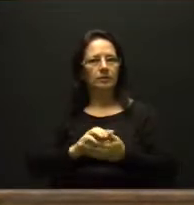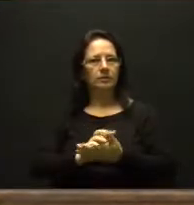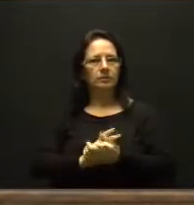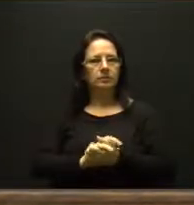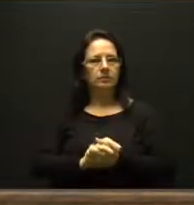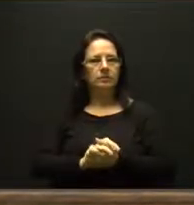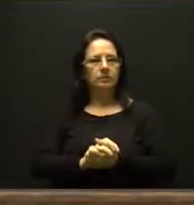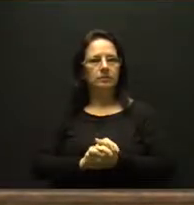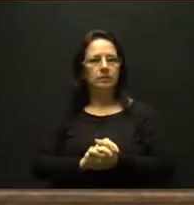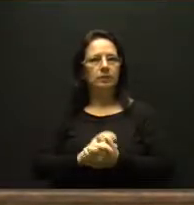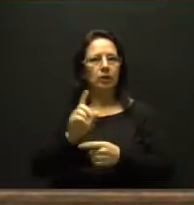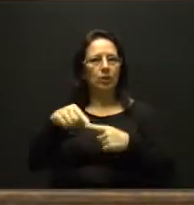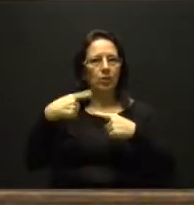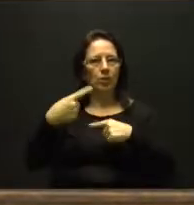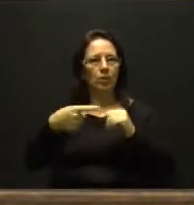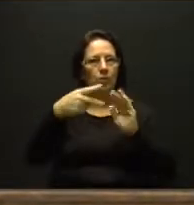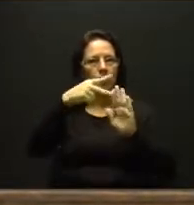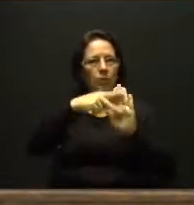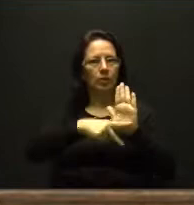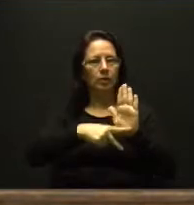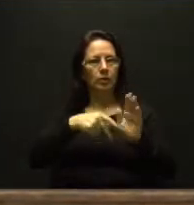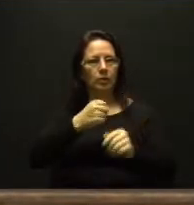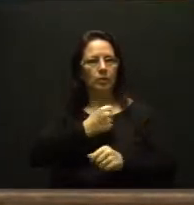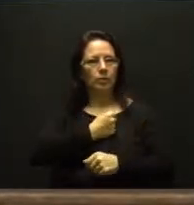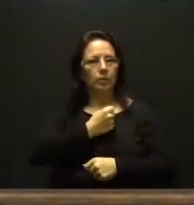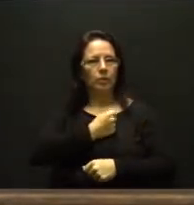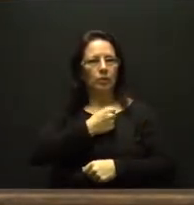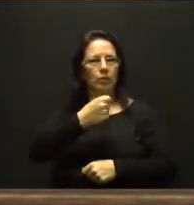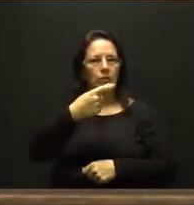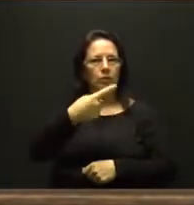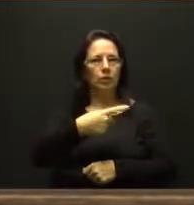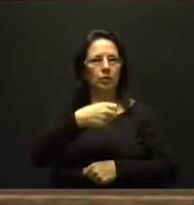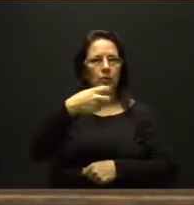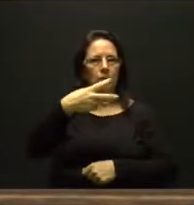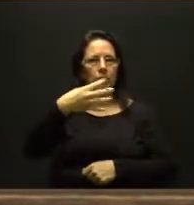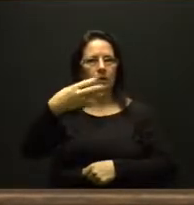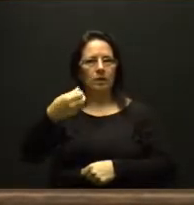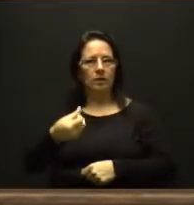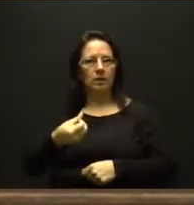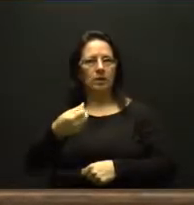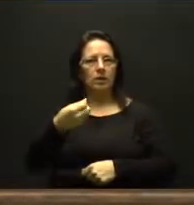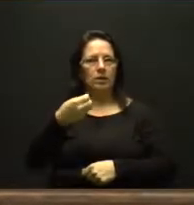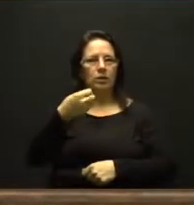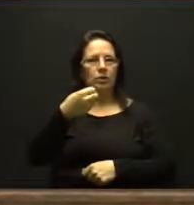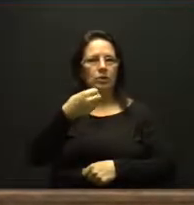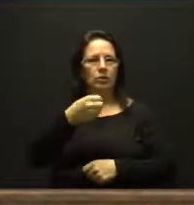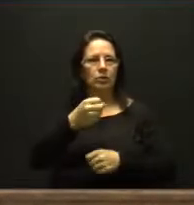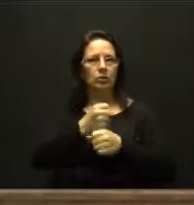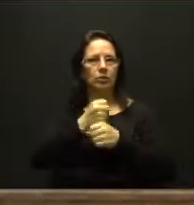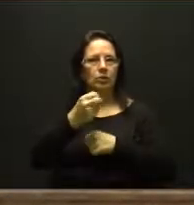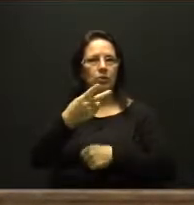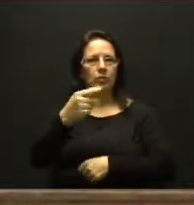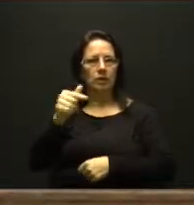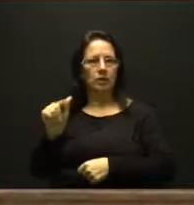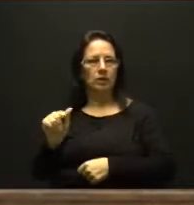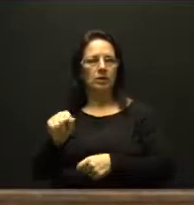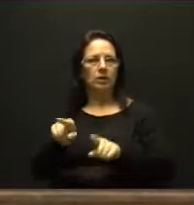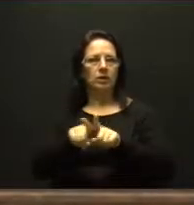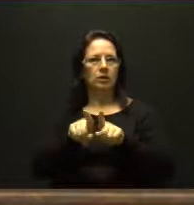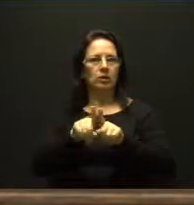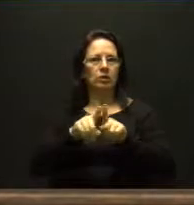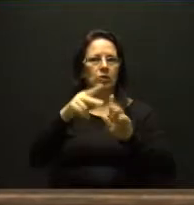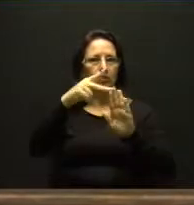lei o próximo item na pauta é o processo número 1.246 barra 2017 projeto de lei complementar